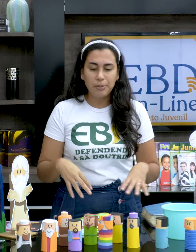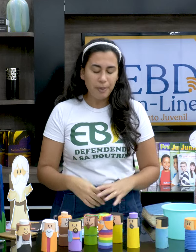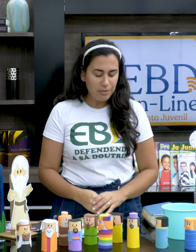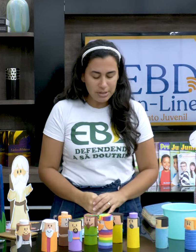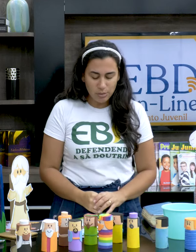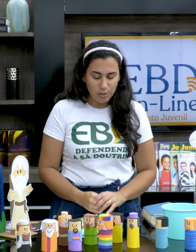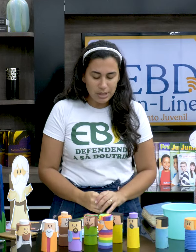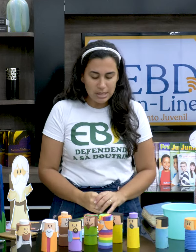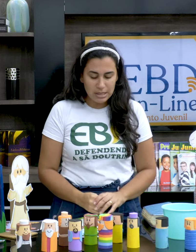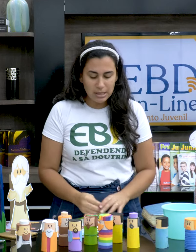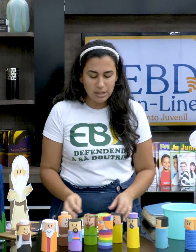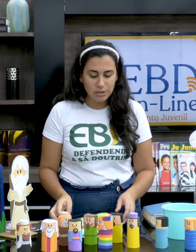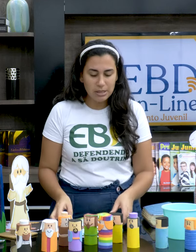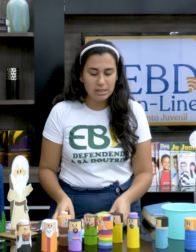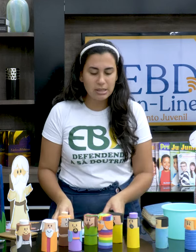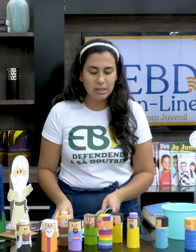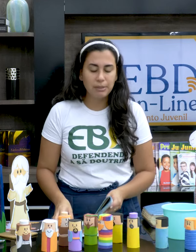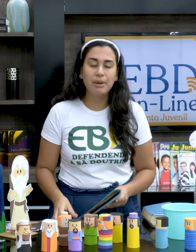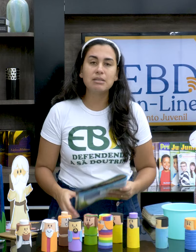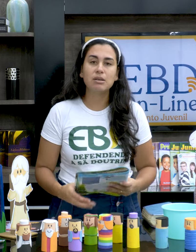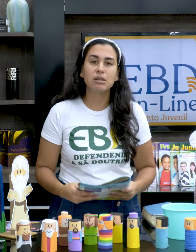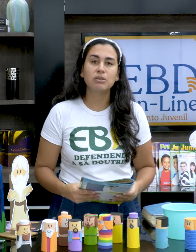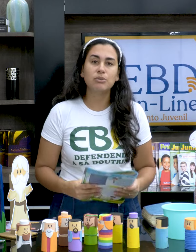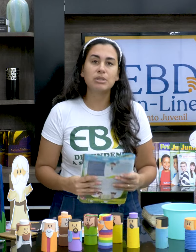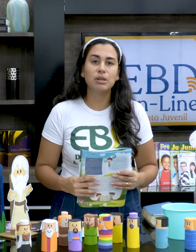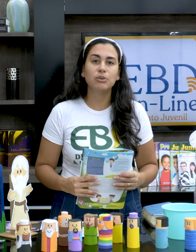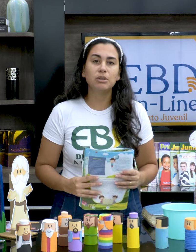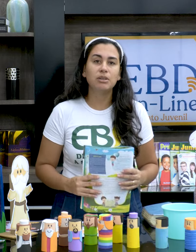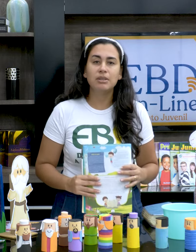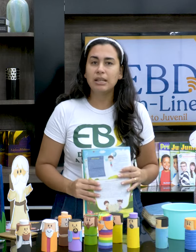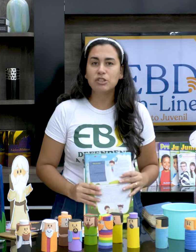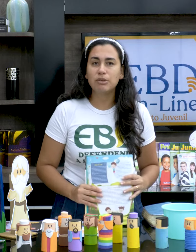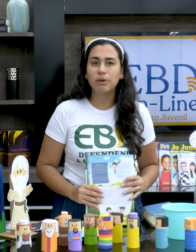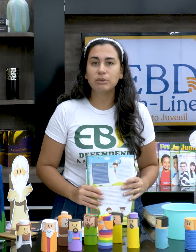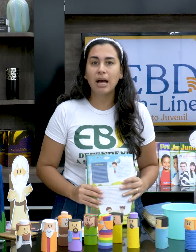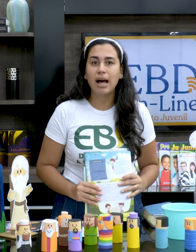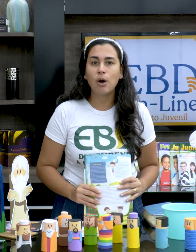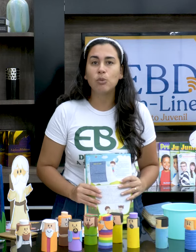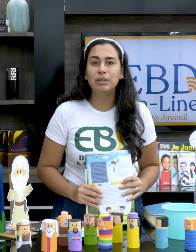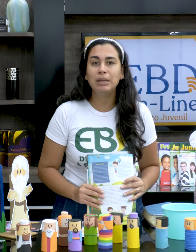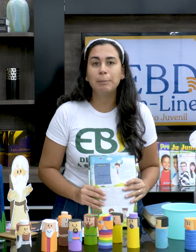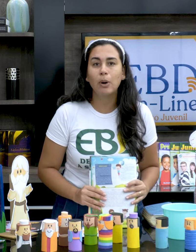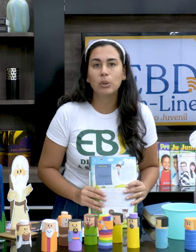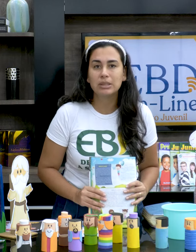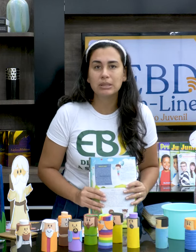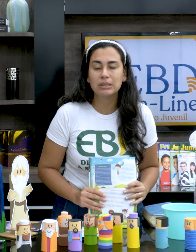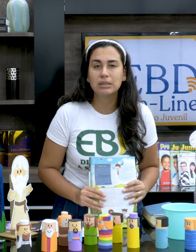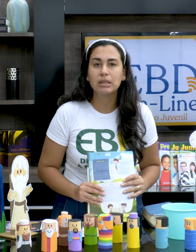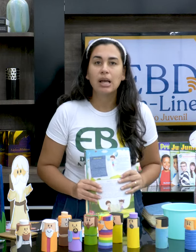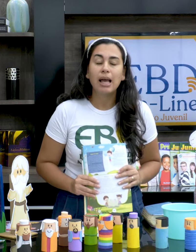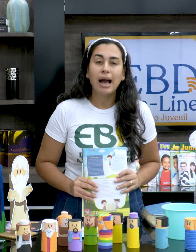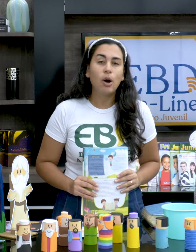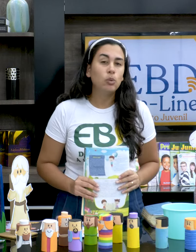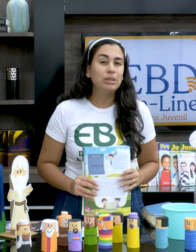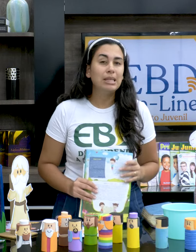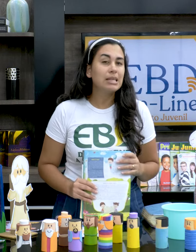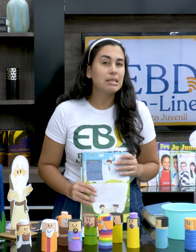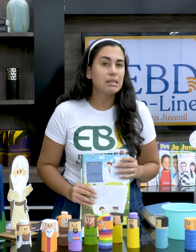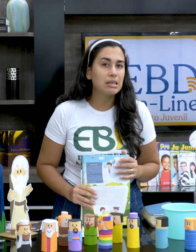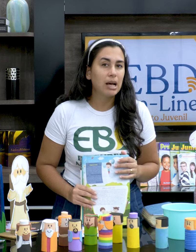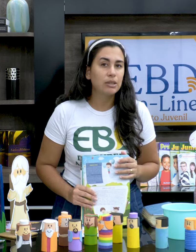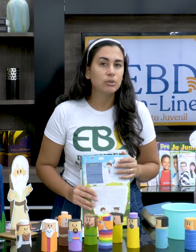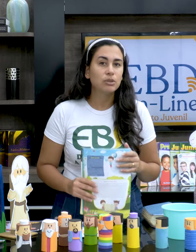E aí o pai fez alguma coisa assim, e eu disse, mas olha, o Senhor tem deixado faltar algo de importante, algo